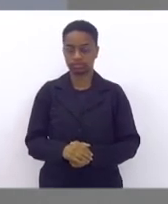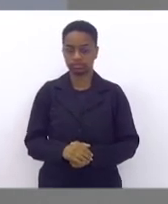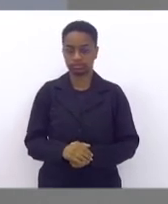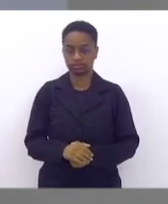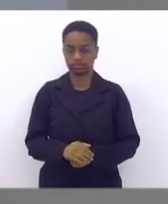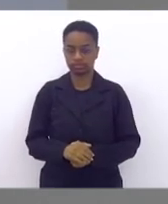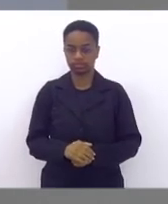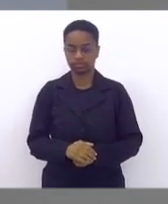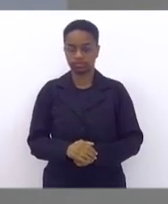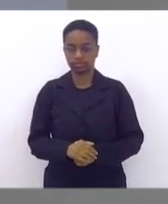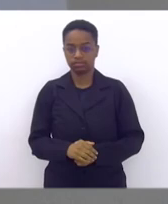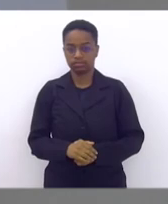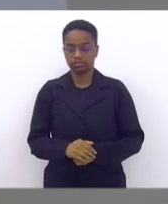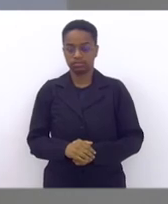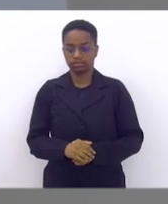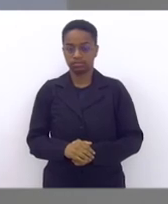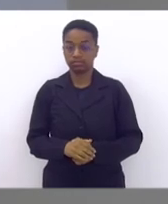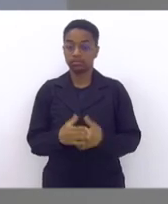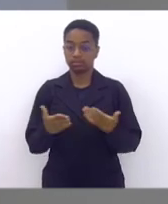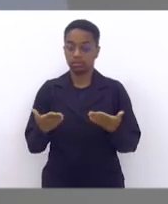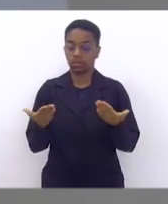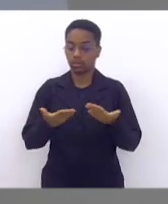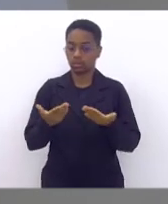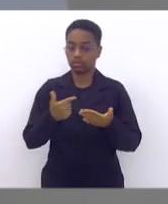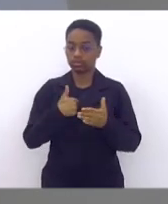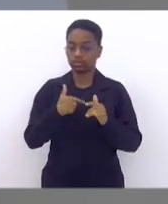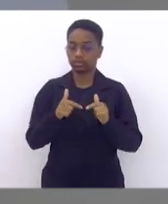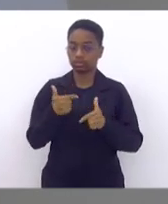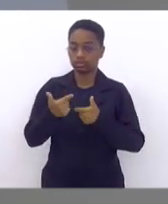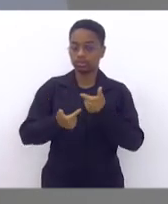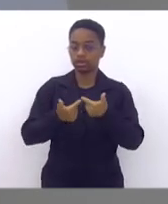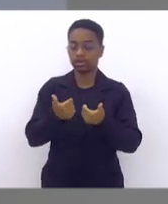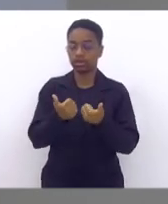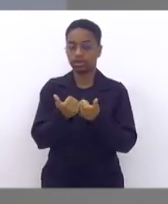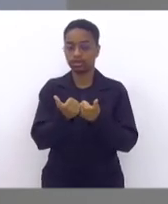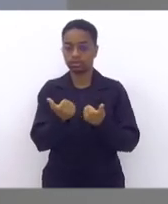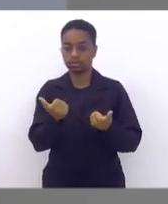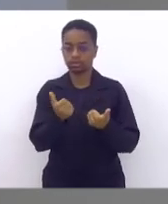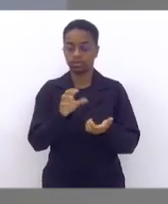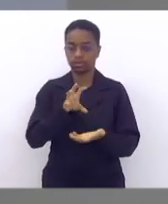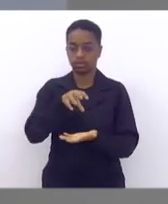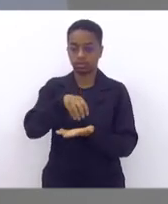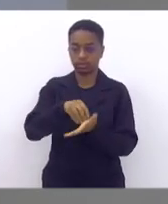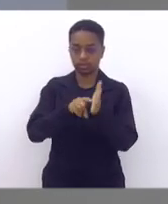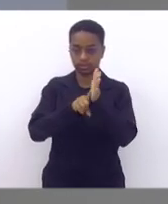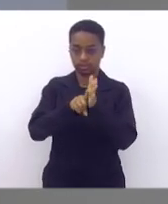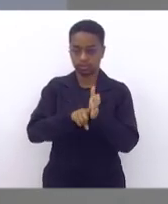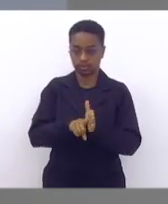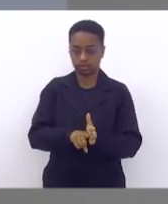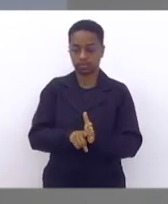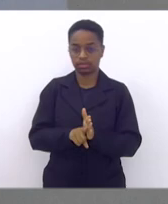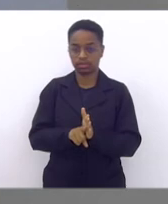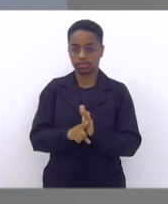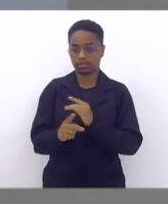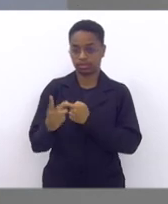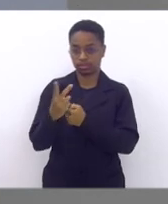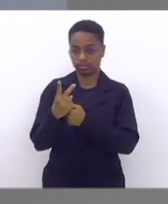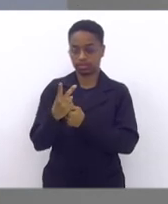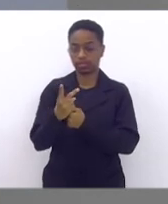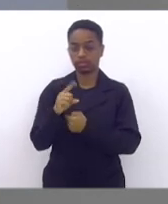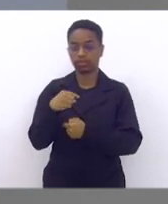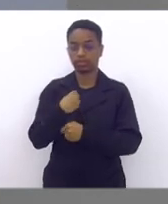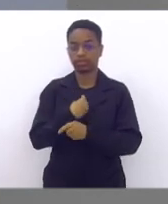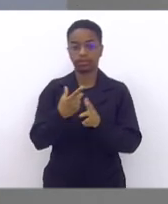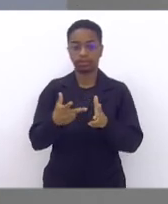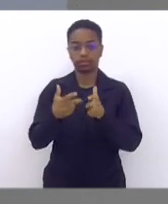posso garantir, hoje eu atuo assessorando o Núcleo de Investigação Defensiva, e nós temos visto